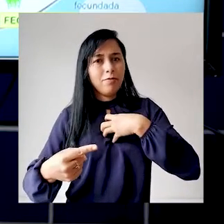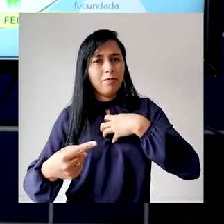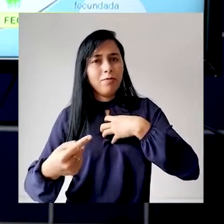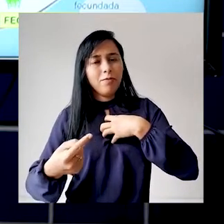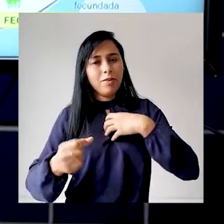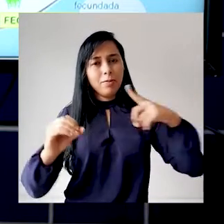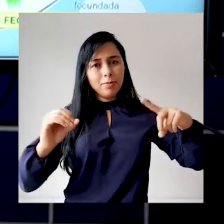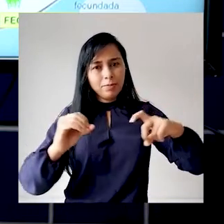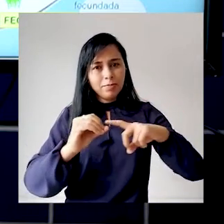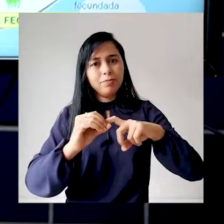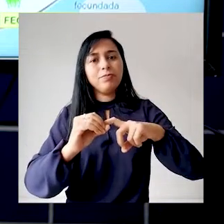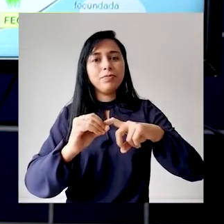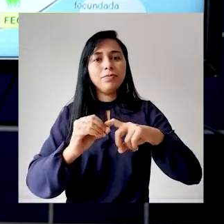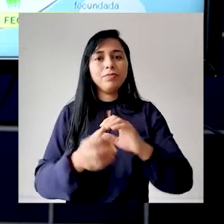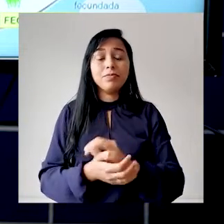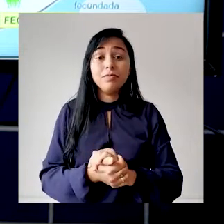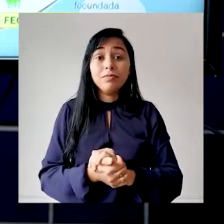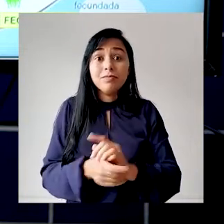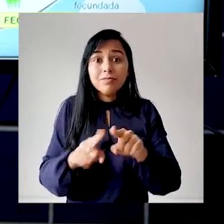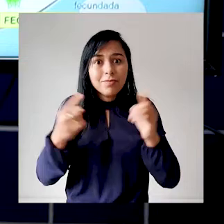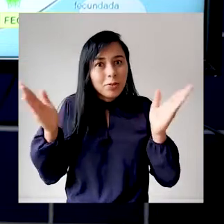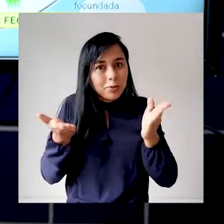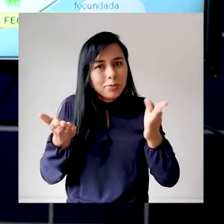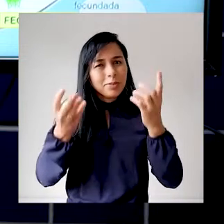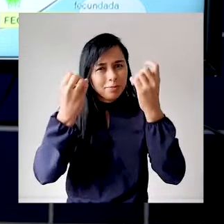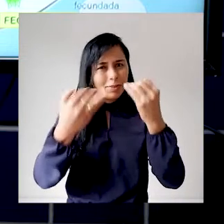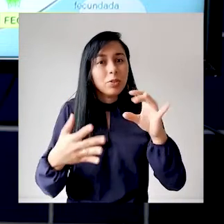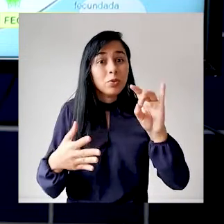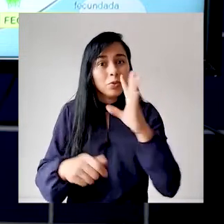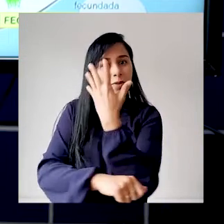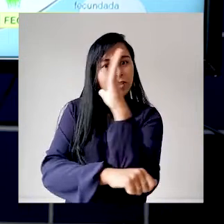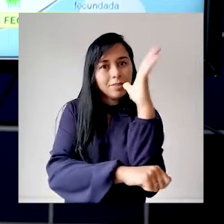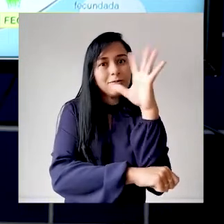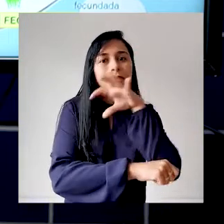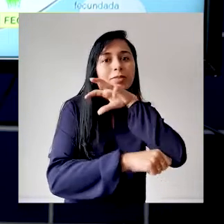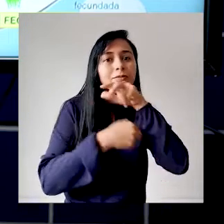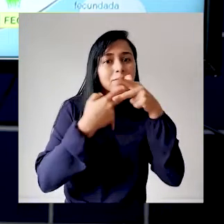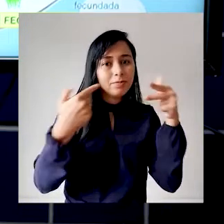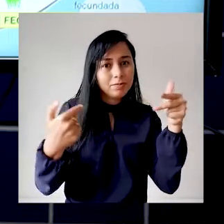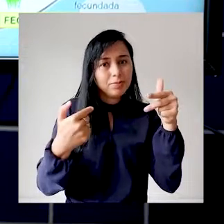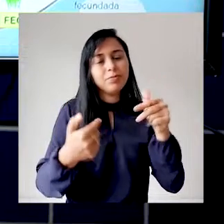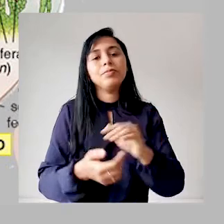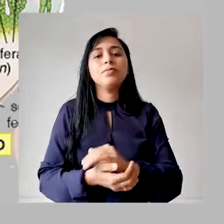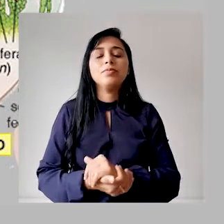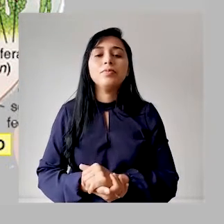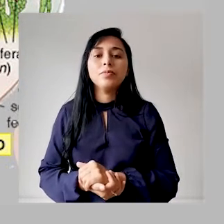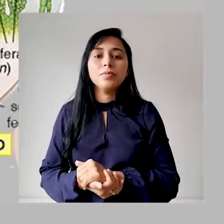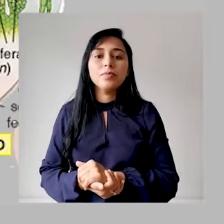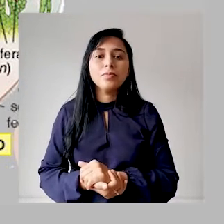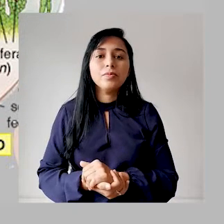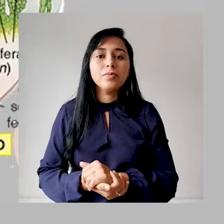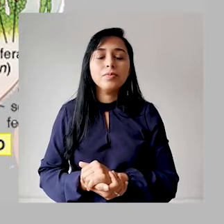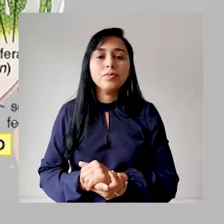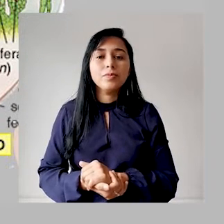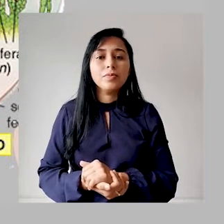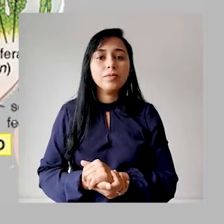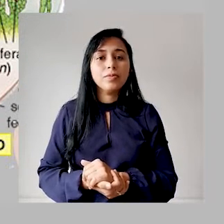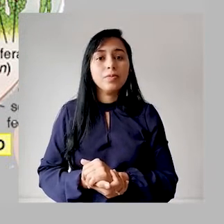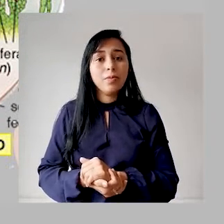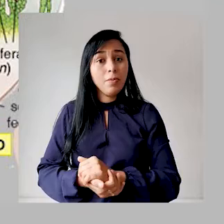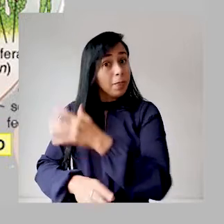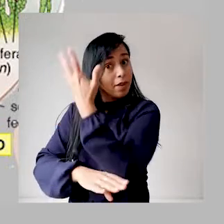sexuada, mas vamos ficar apenas hoje com as plantas e os animais. A iniciar das plantas, nós